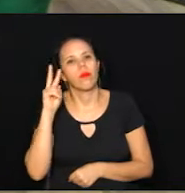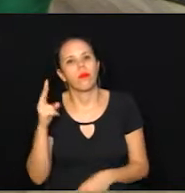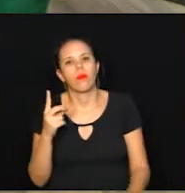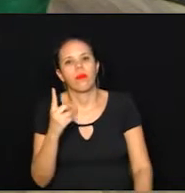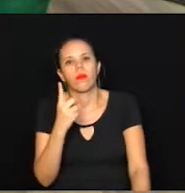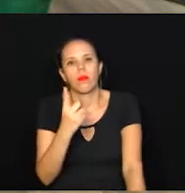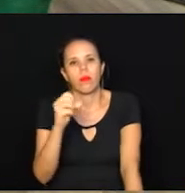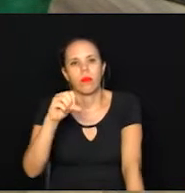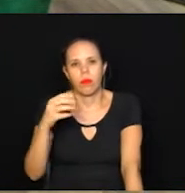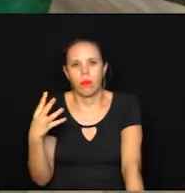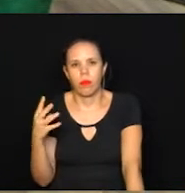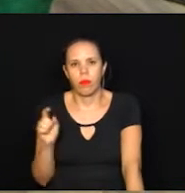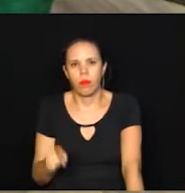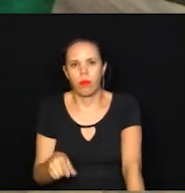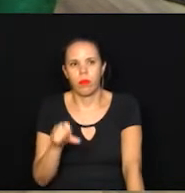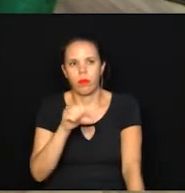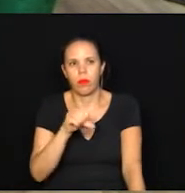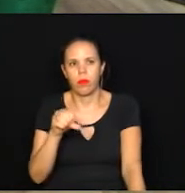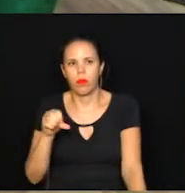aí,